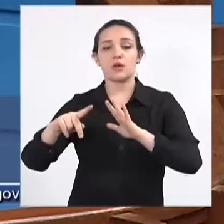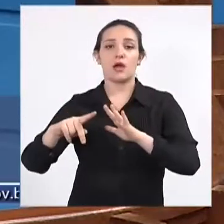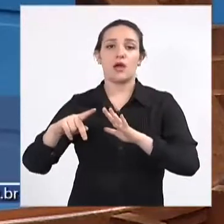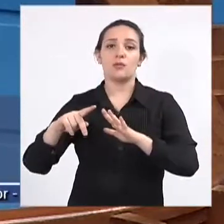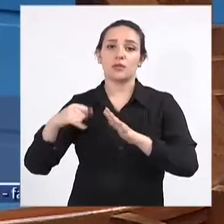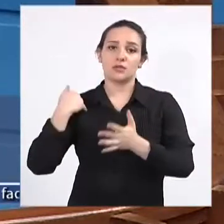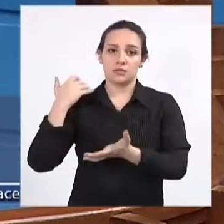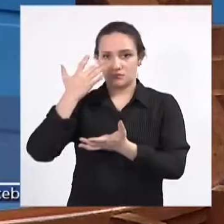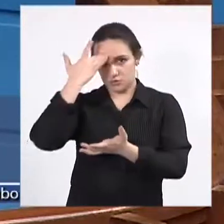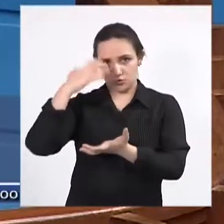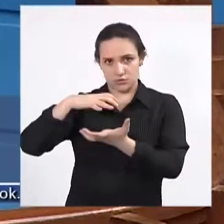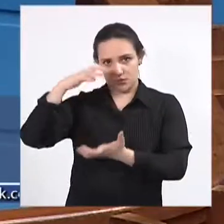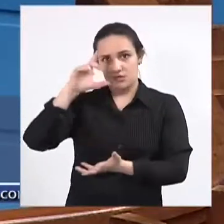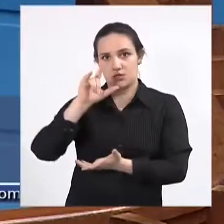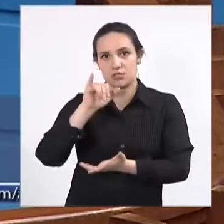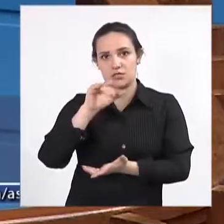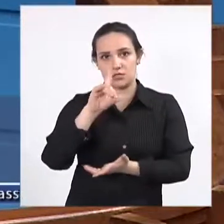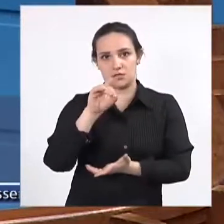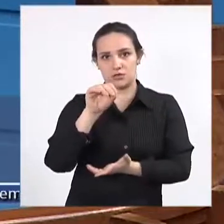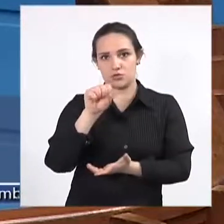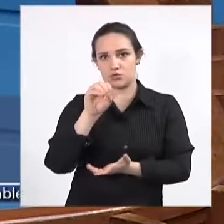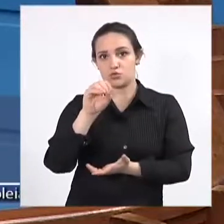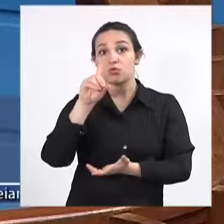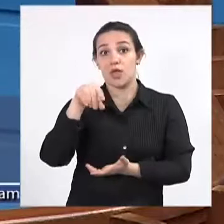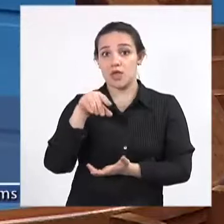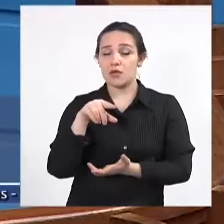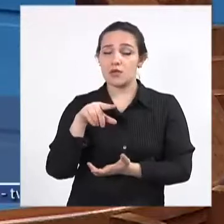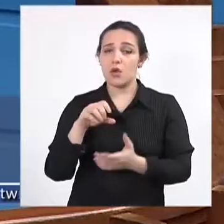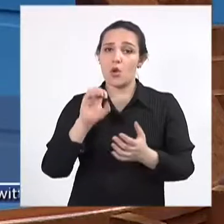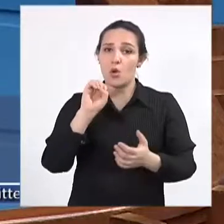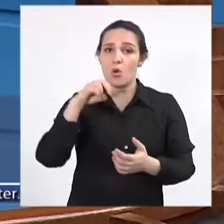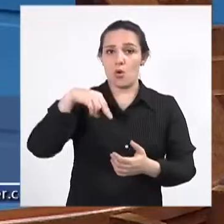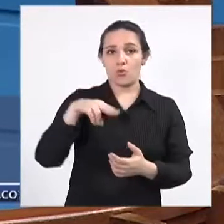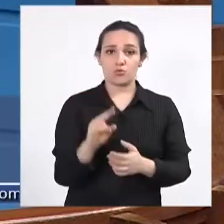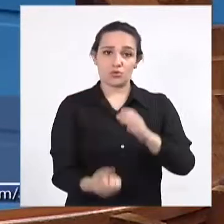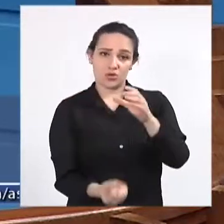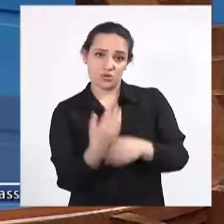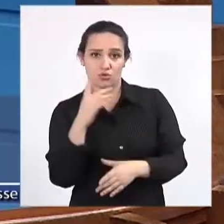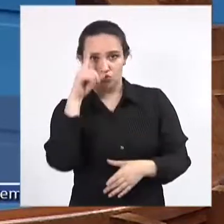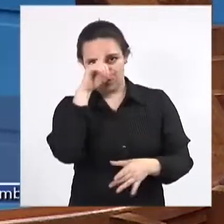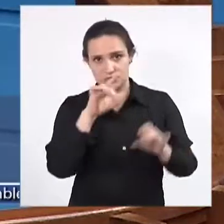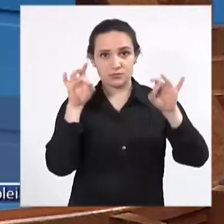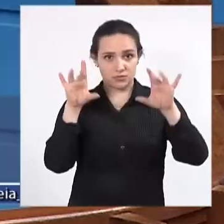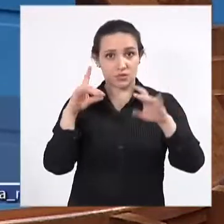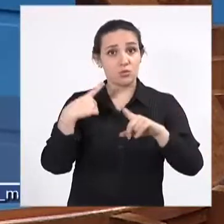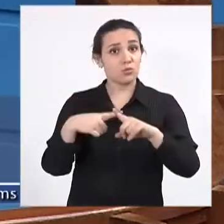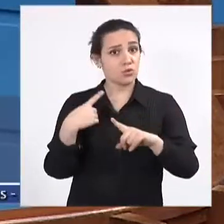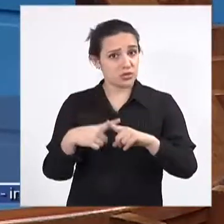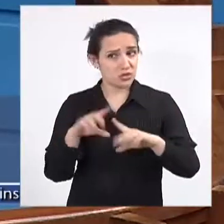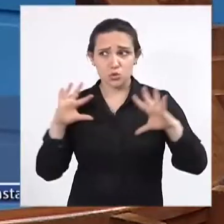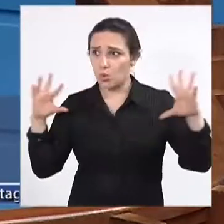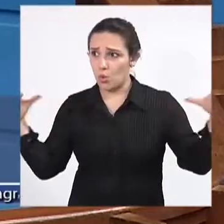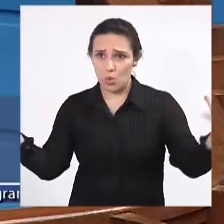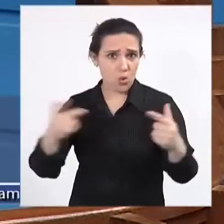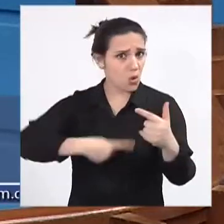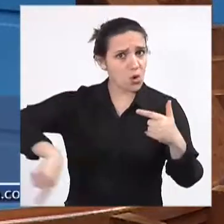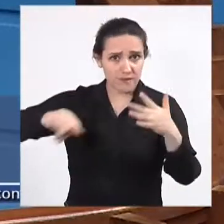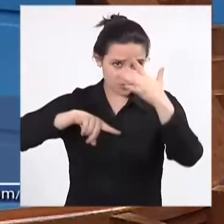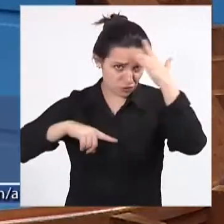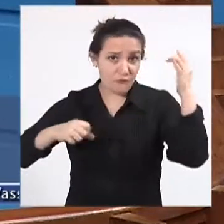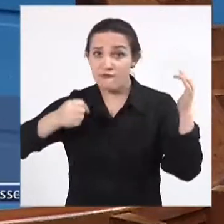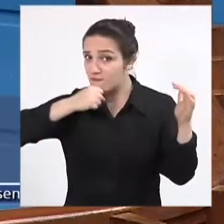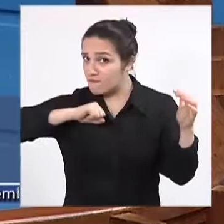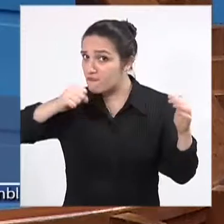a Organização das Nações Unidas, é uma oportunidade para que as pessoas lembrem que a idade chega para todos e que com